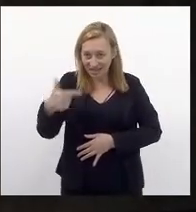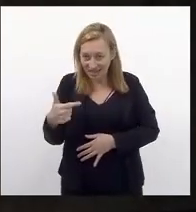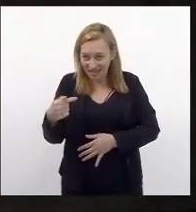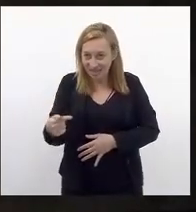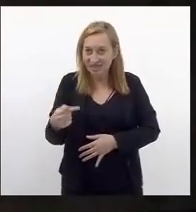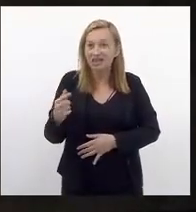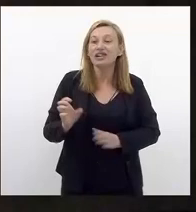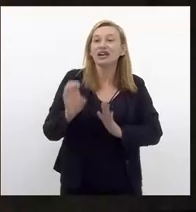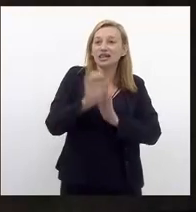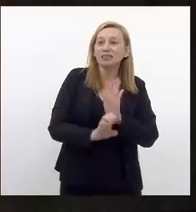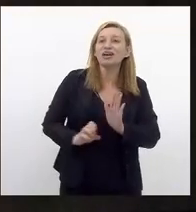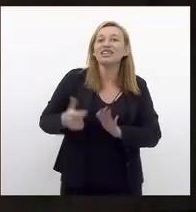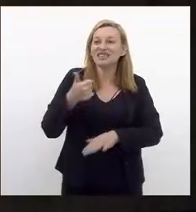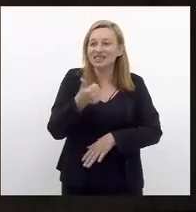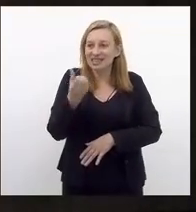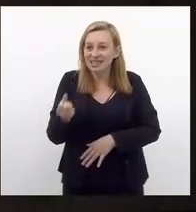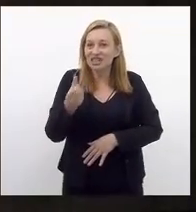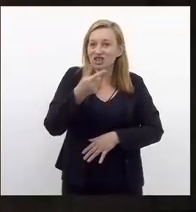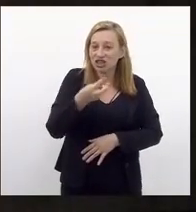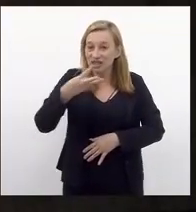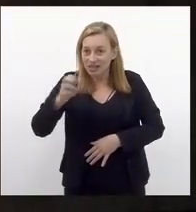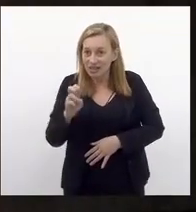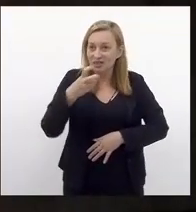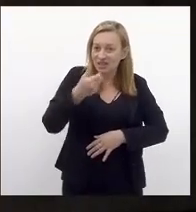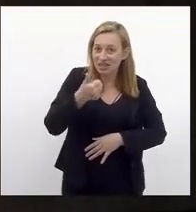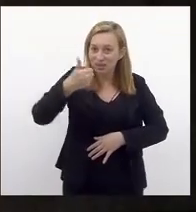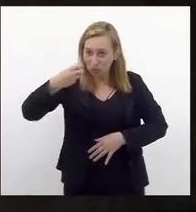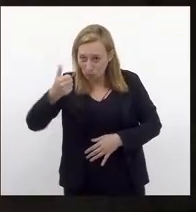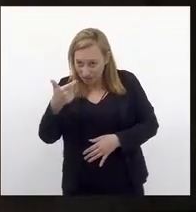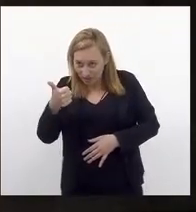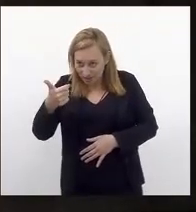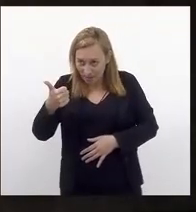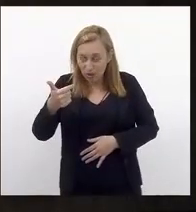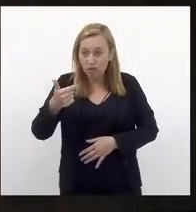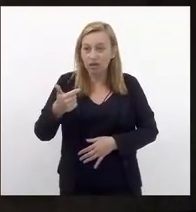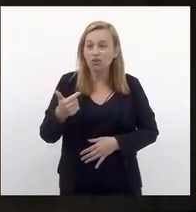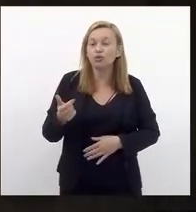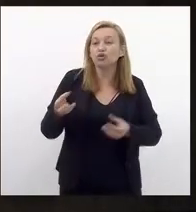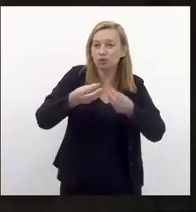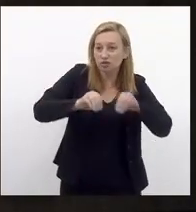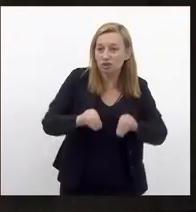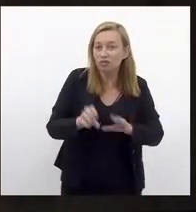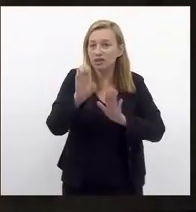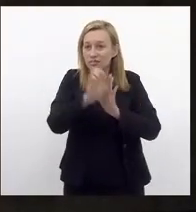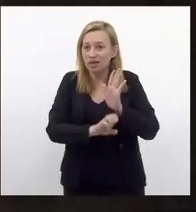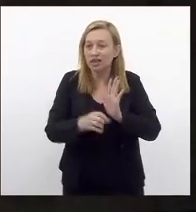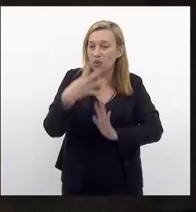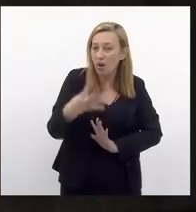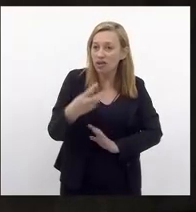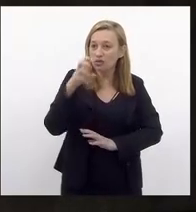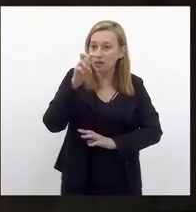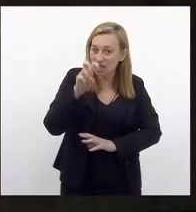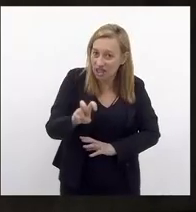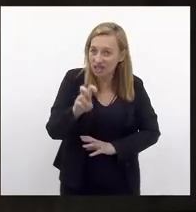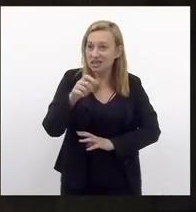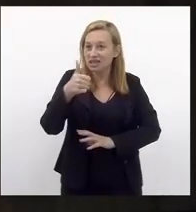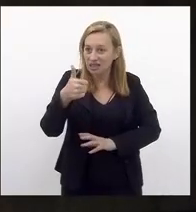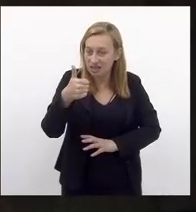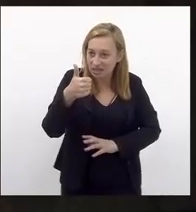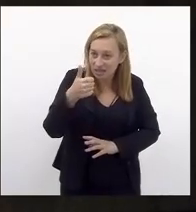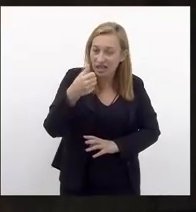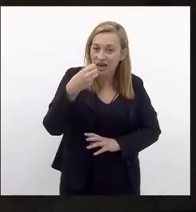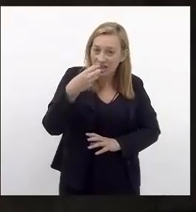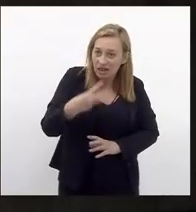menina cute Nativa 16 3550 112 prejudicar habilidade as emendas 4:15 32